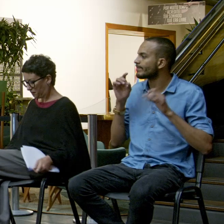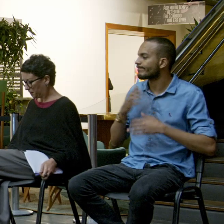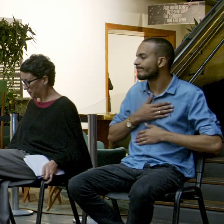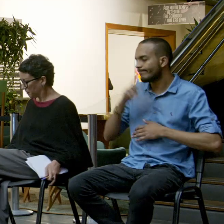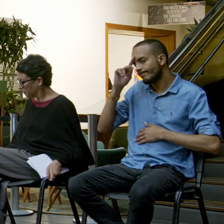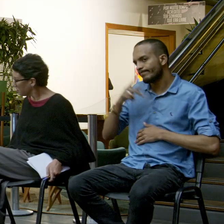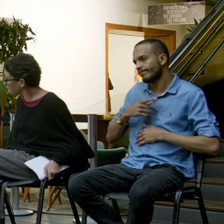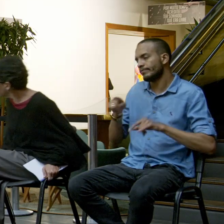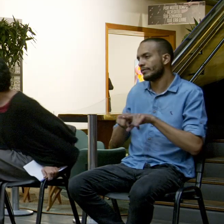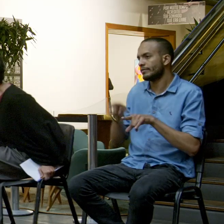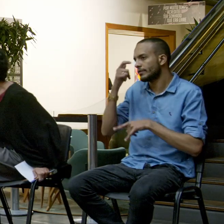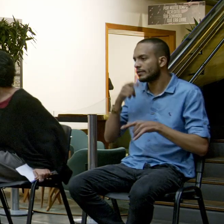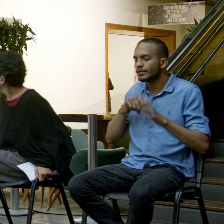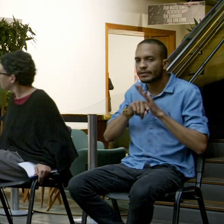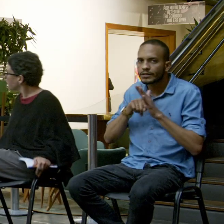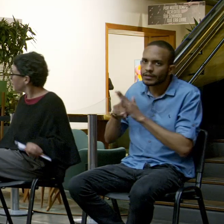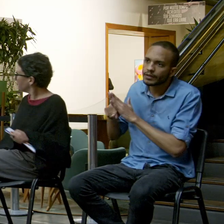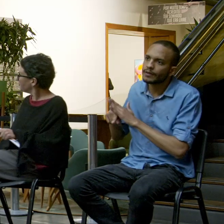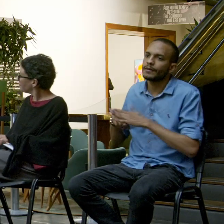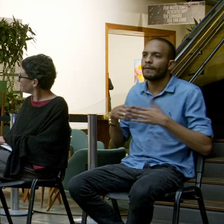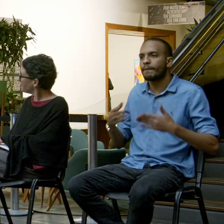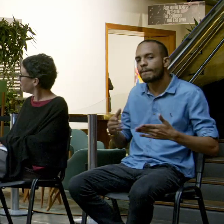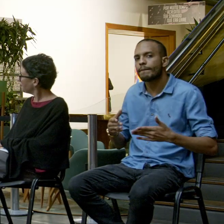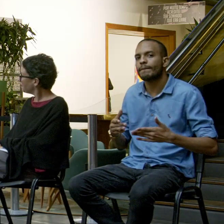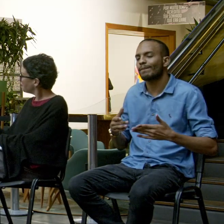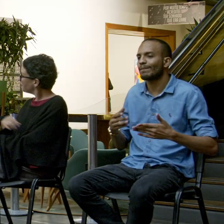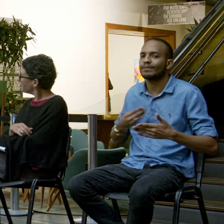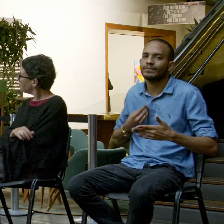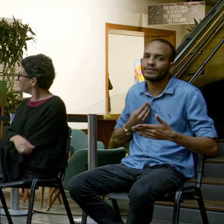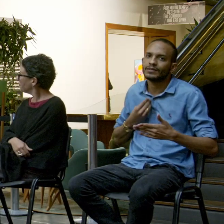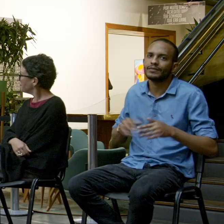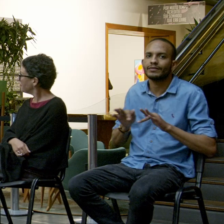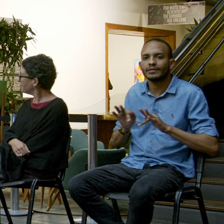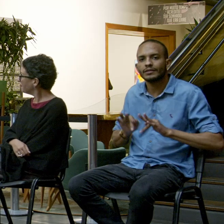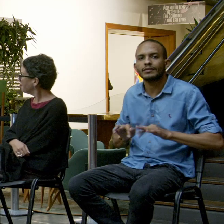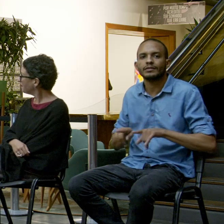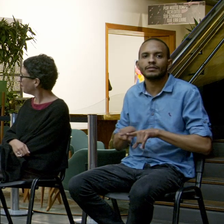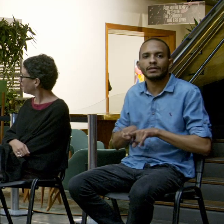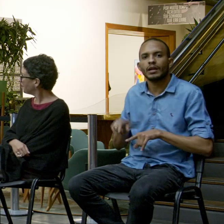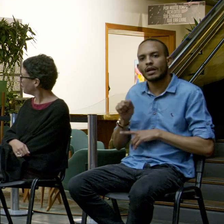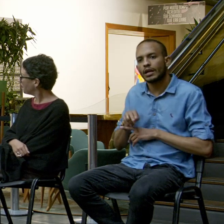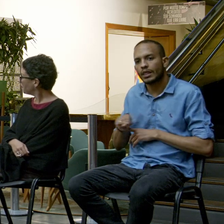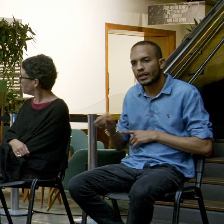mim, como pesquisadora, então é muito bom estar aqui. E é muito bom ver uma exposição da Ana aqui.